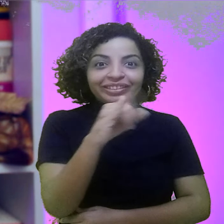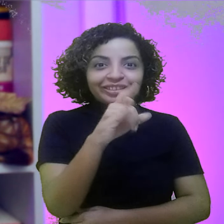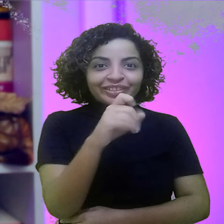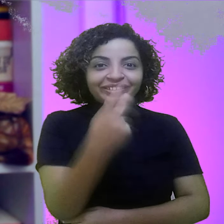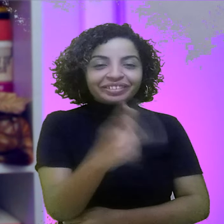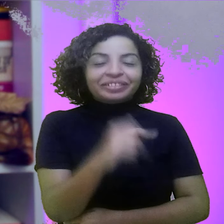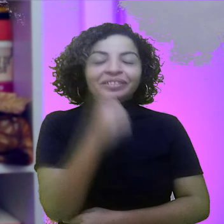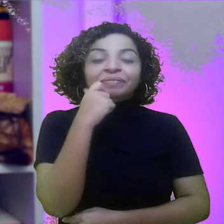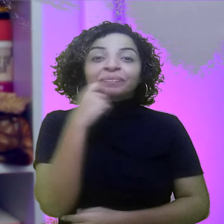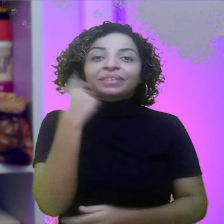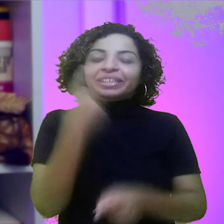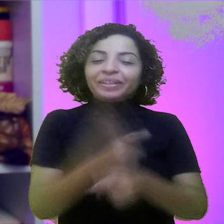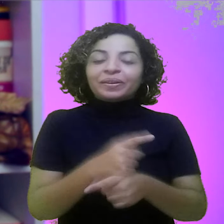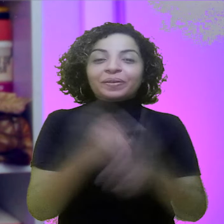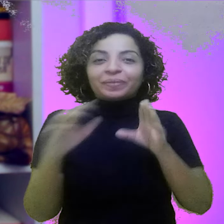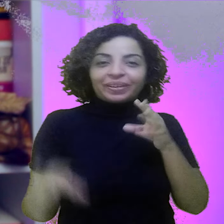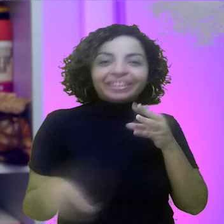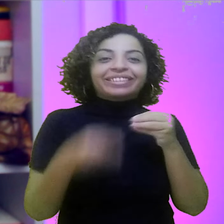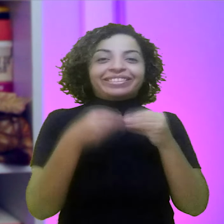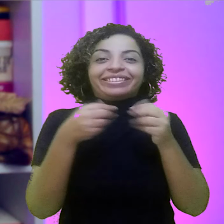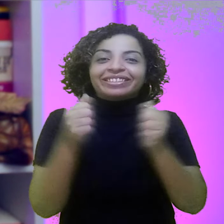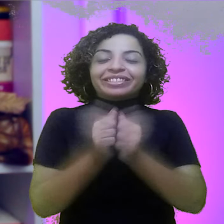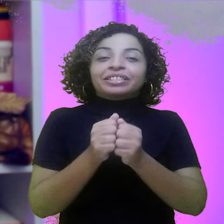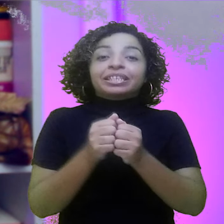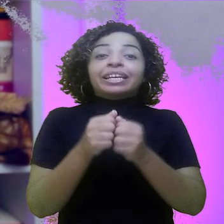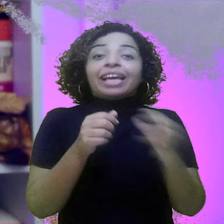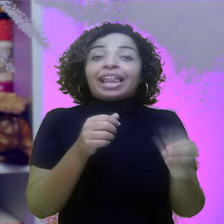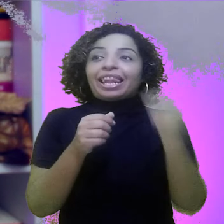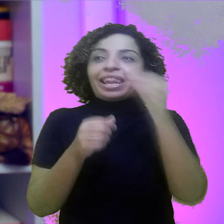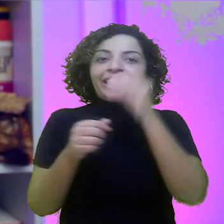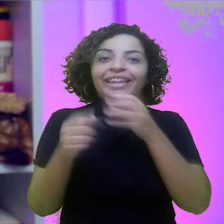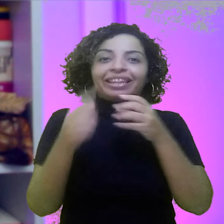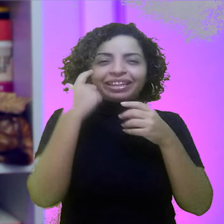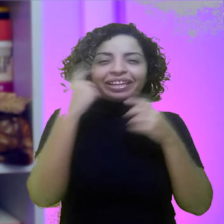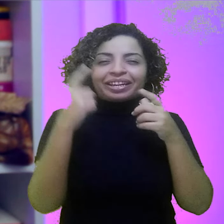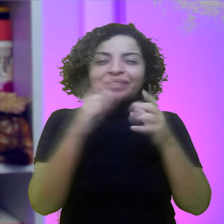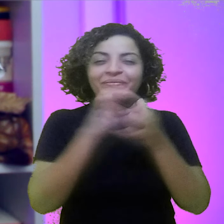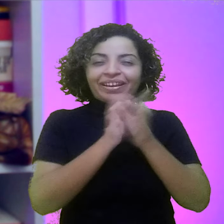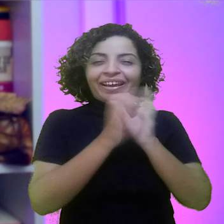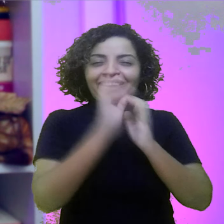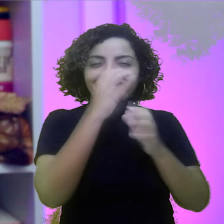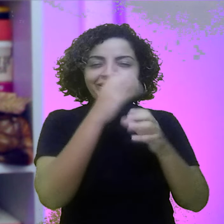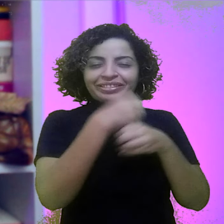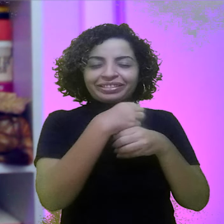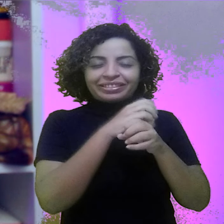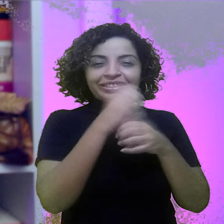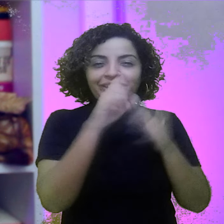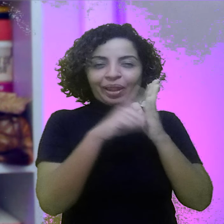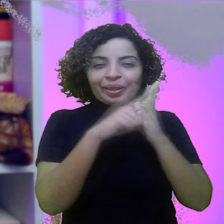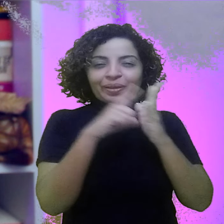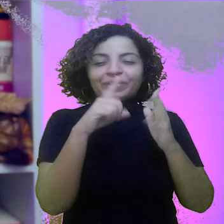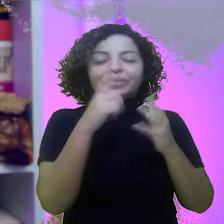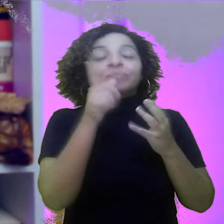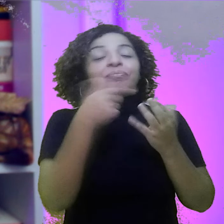levei justamente para a Arte e Ciência para fazer a restauração dele todinho aqui, e finalmente tem